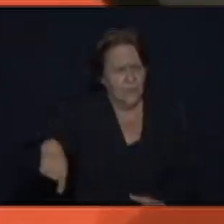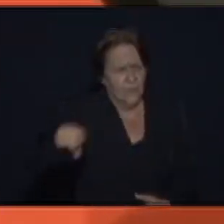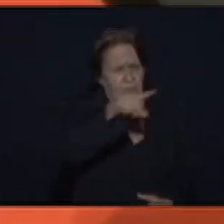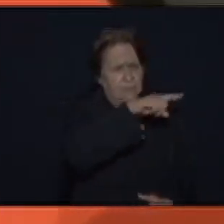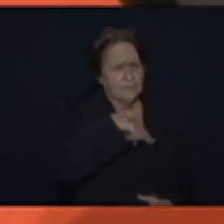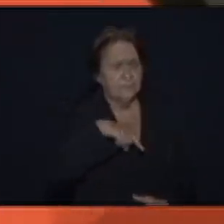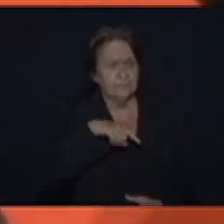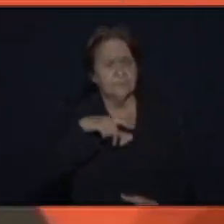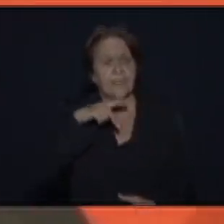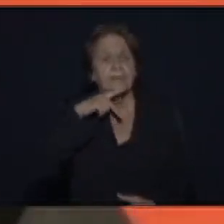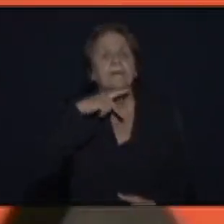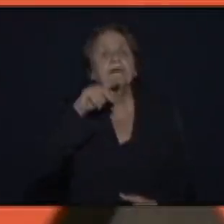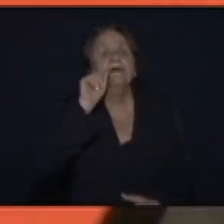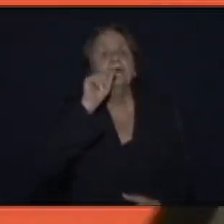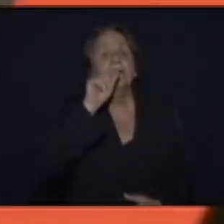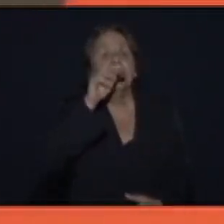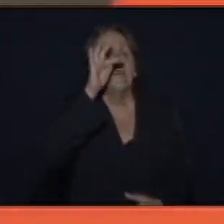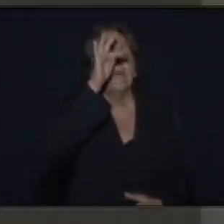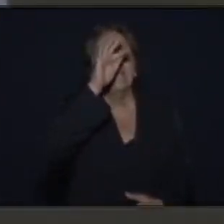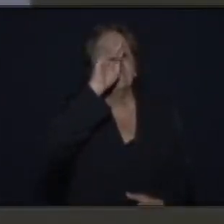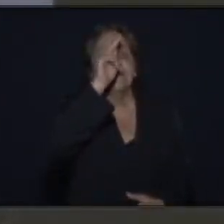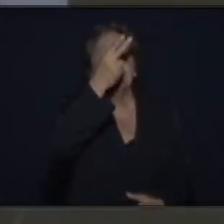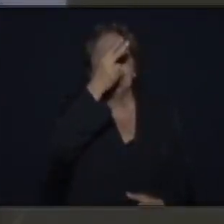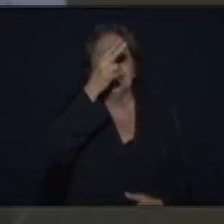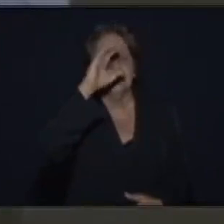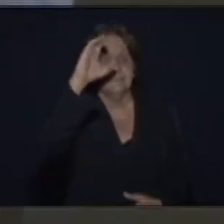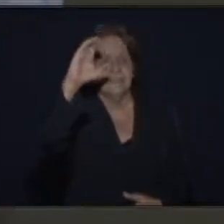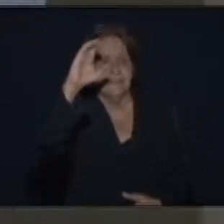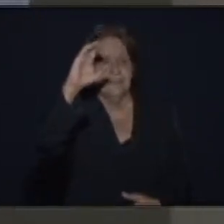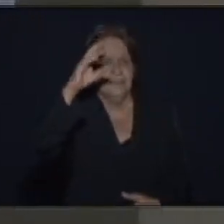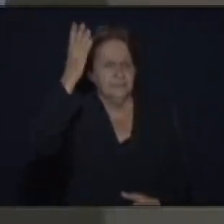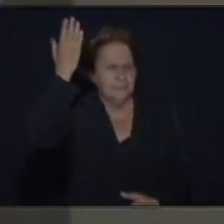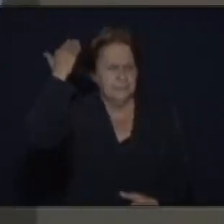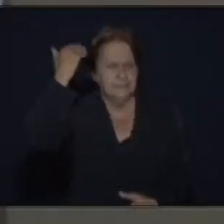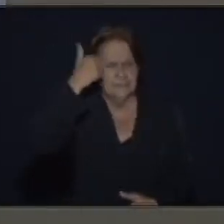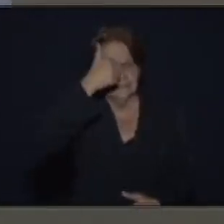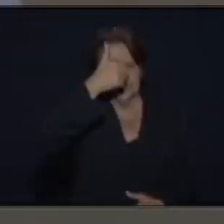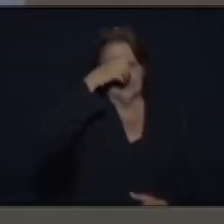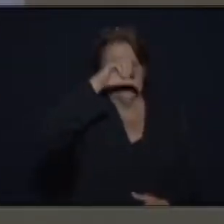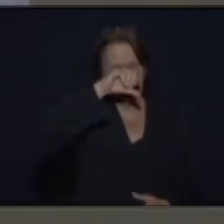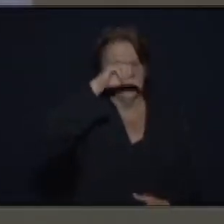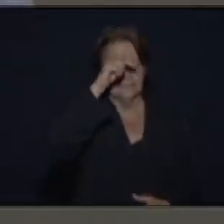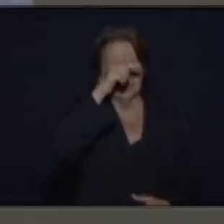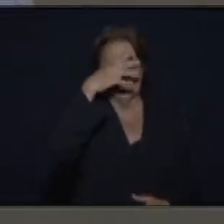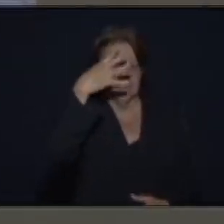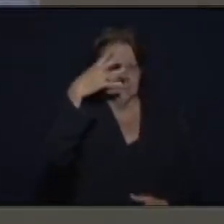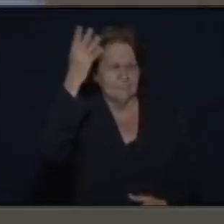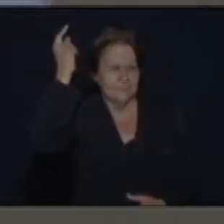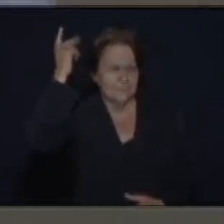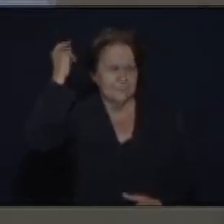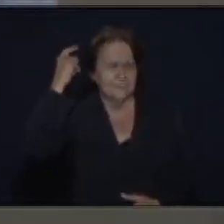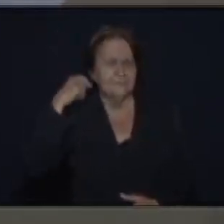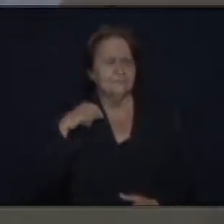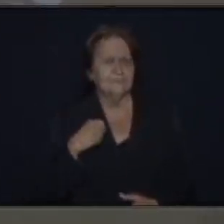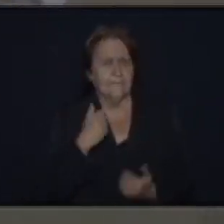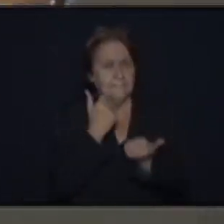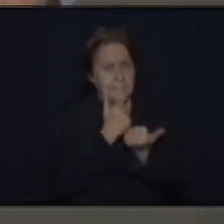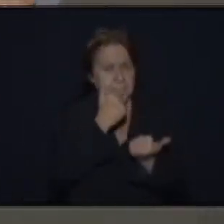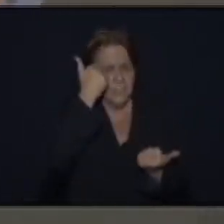aqui presidente Fernando Henrique em 1994 quando era Ministro da Fazenda antes de presente da República